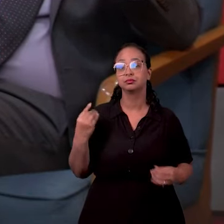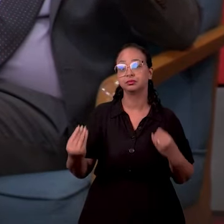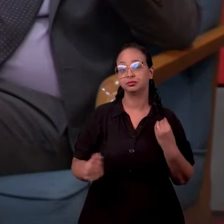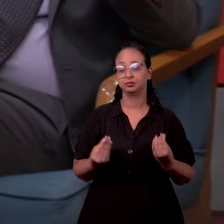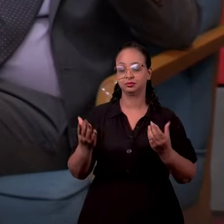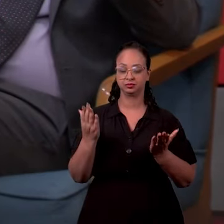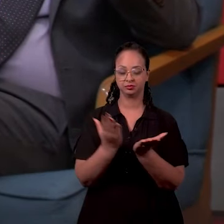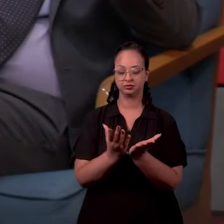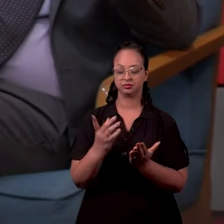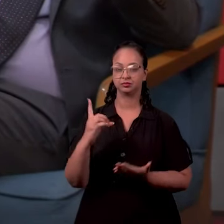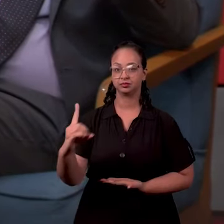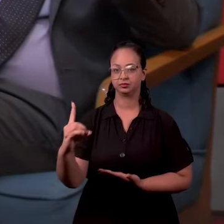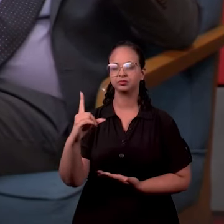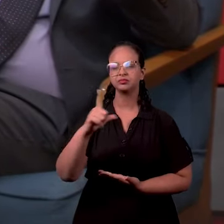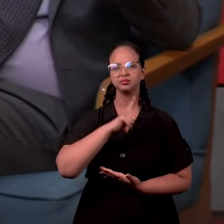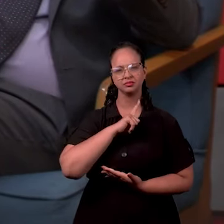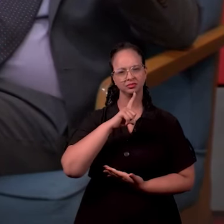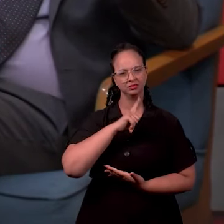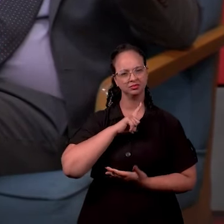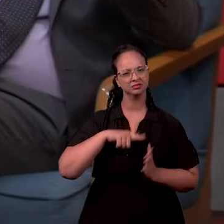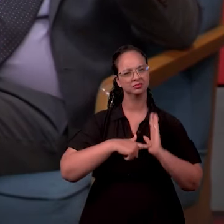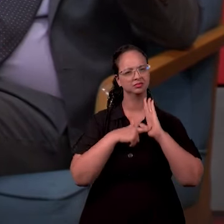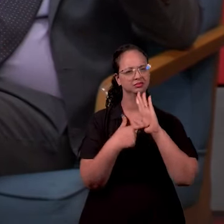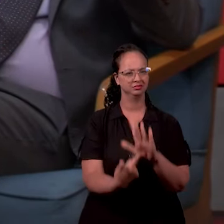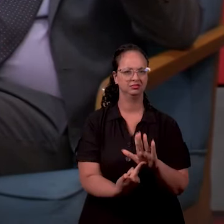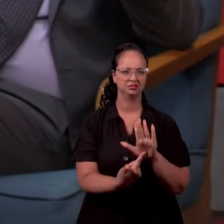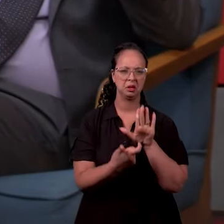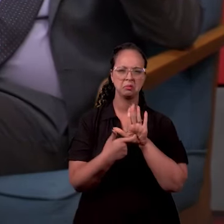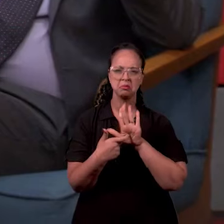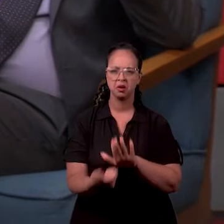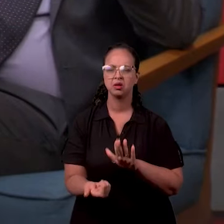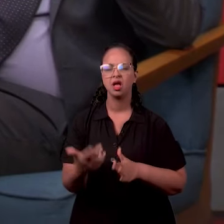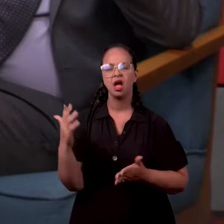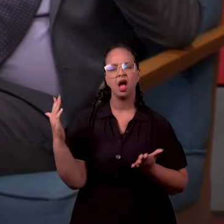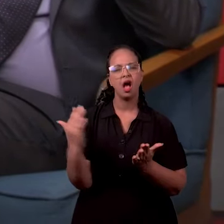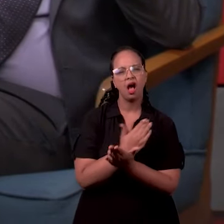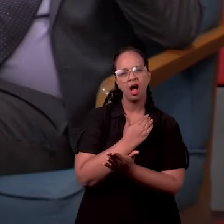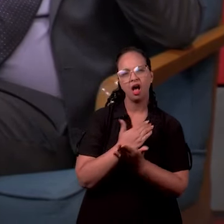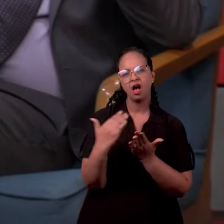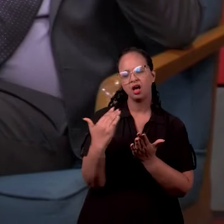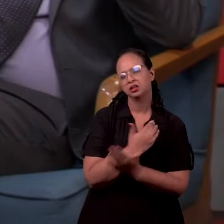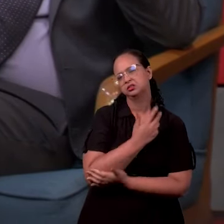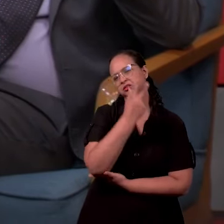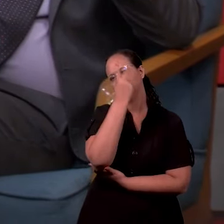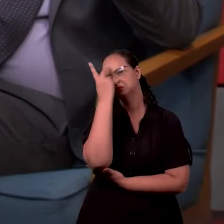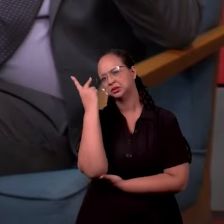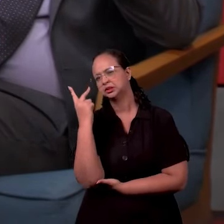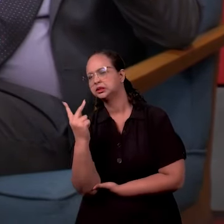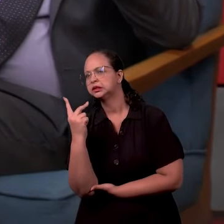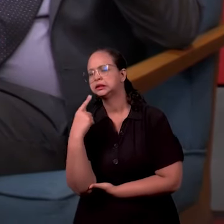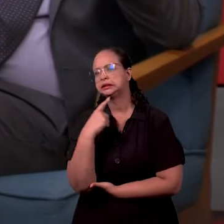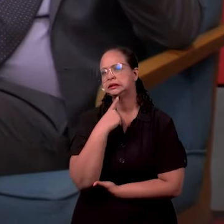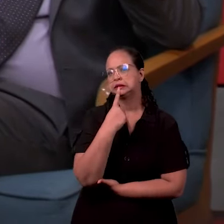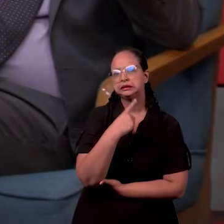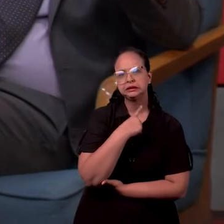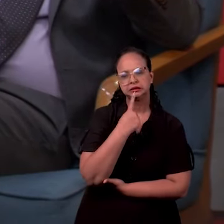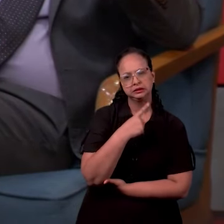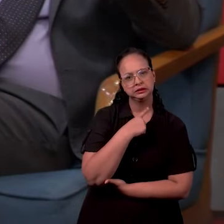a Bíblia ela traz evidências que às vezes as pessoas